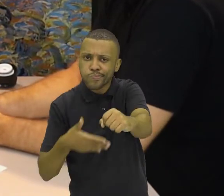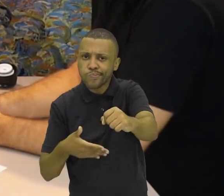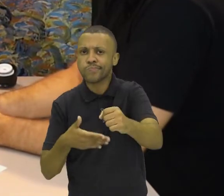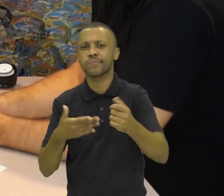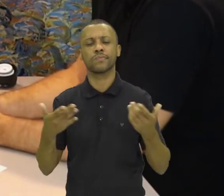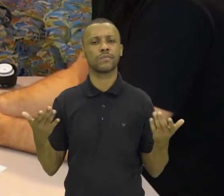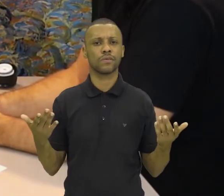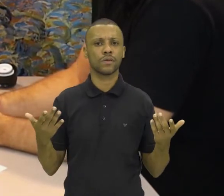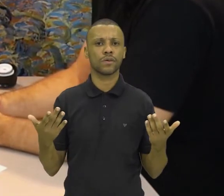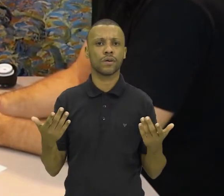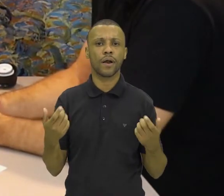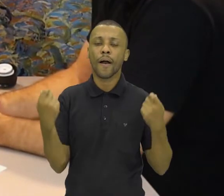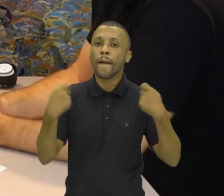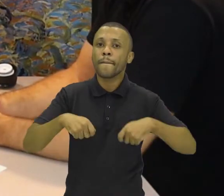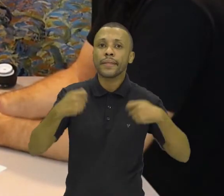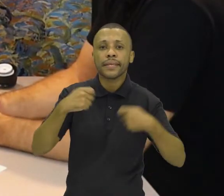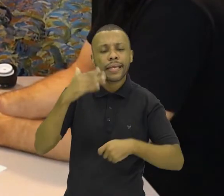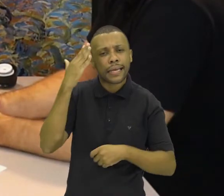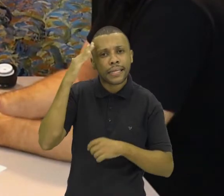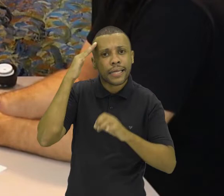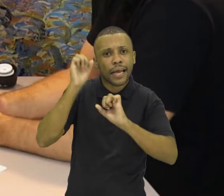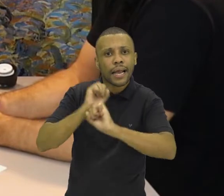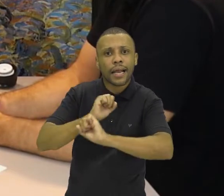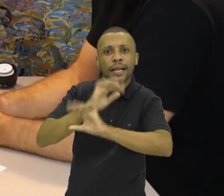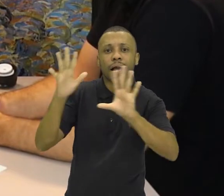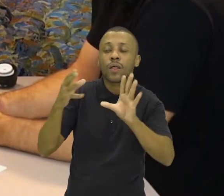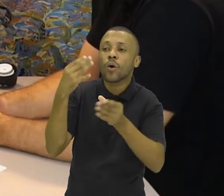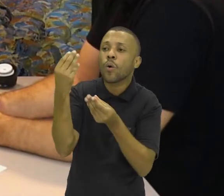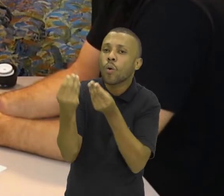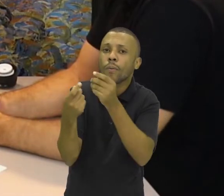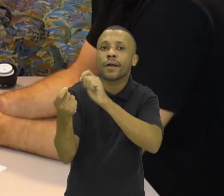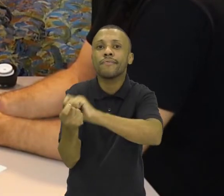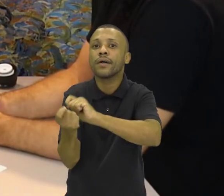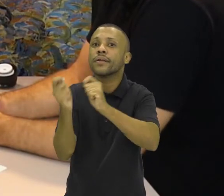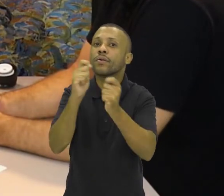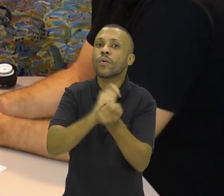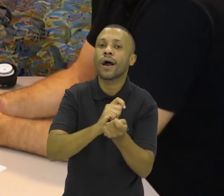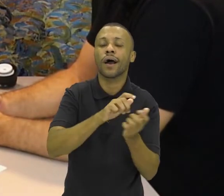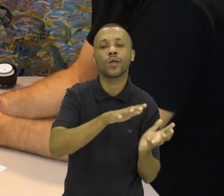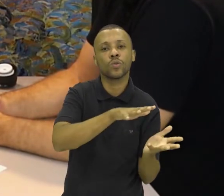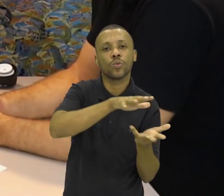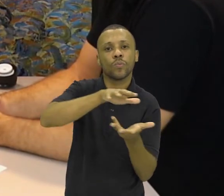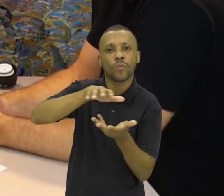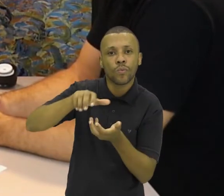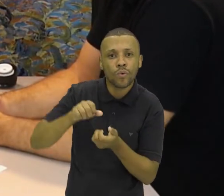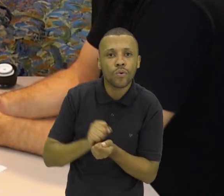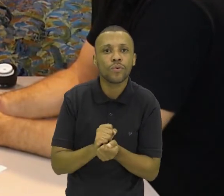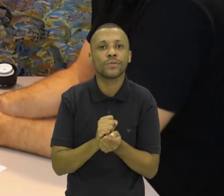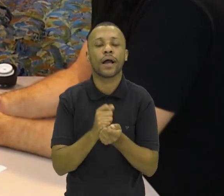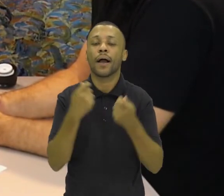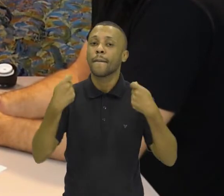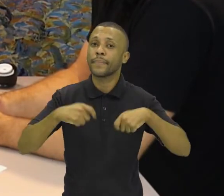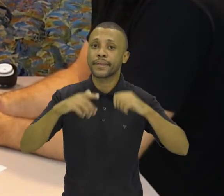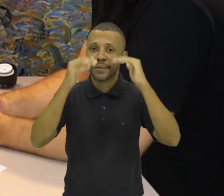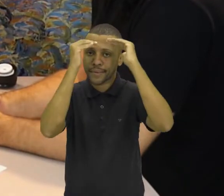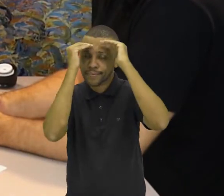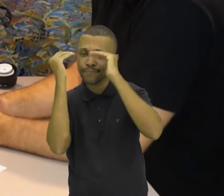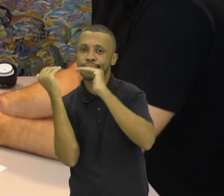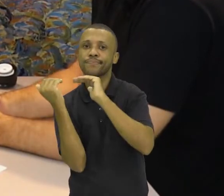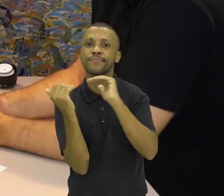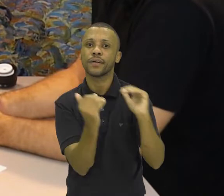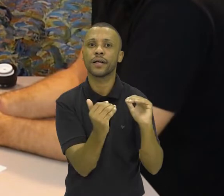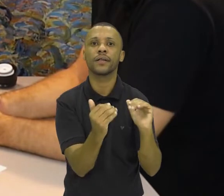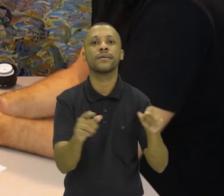ela tem a genesia de membro, tá? Ela precisa entender como é que ela vai atuar nesse mundo e precisa respeitar os outros, para exigir, não,